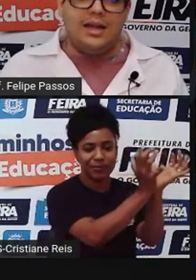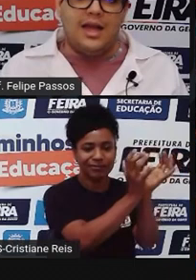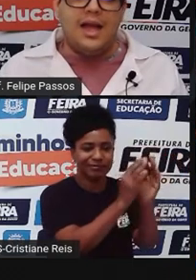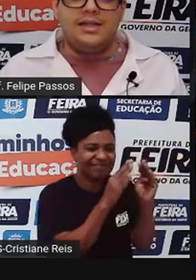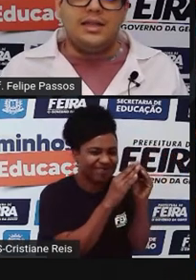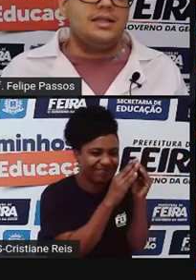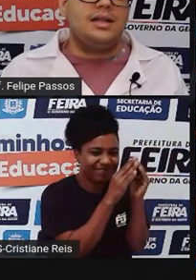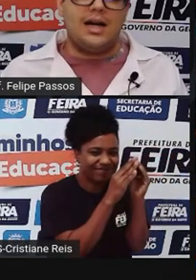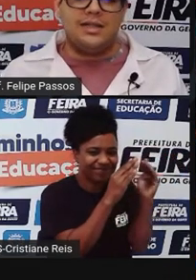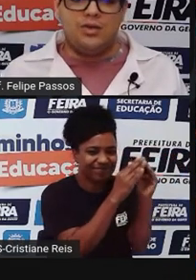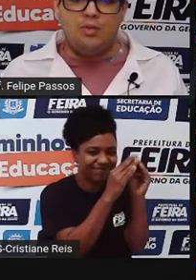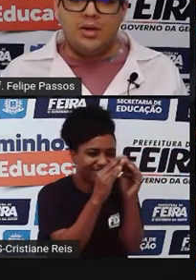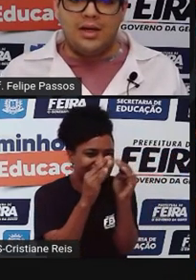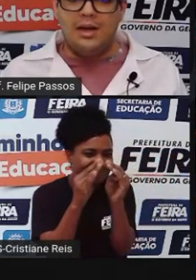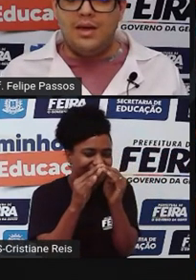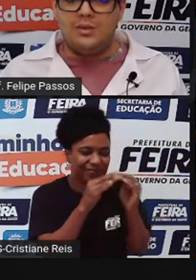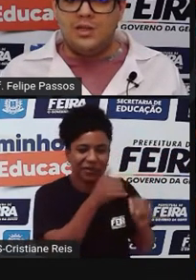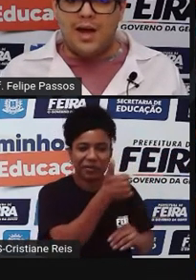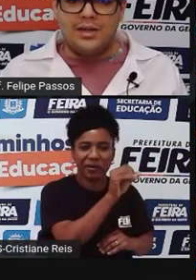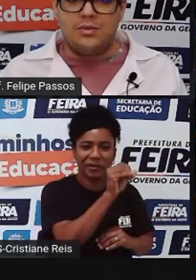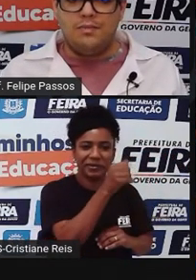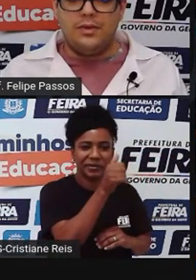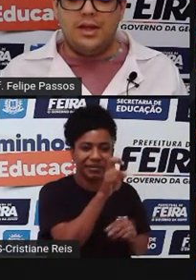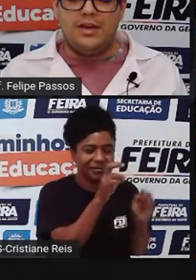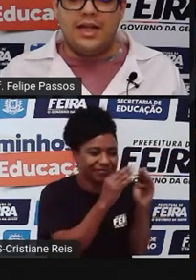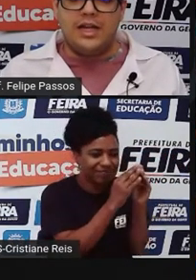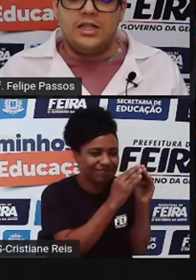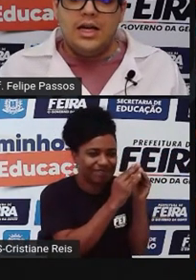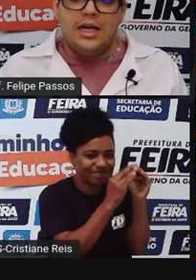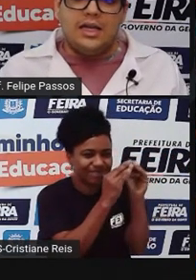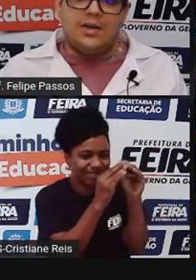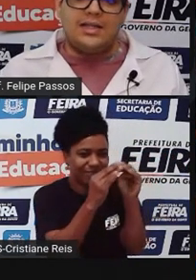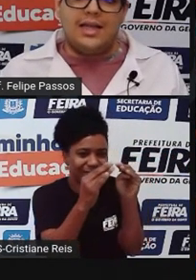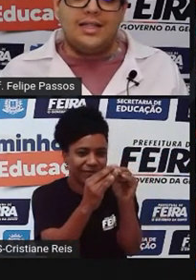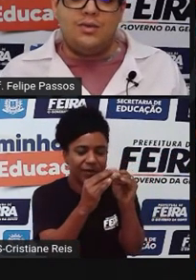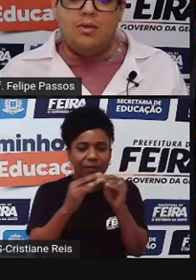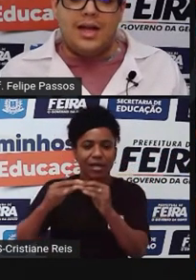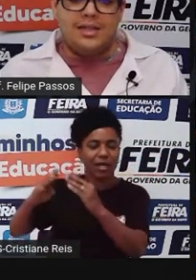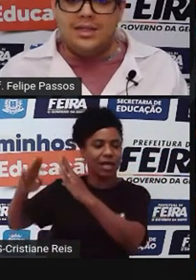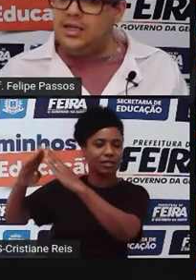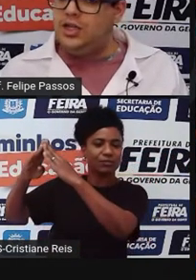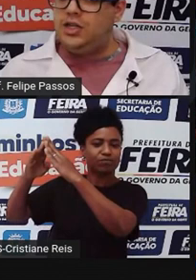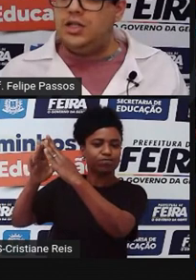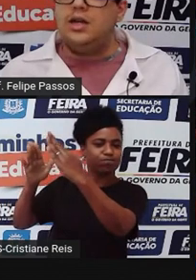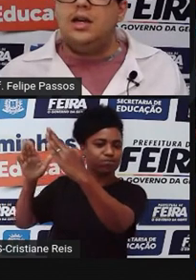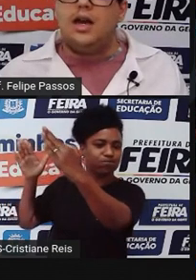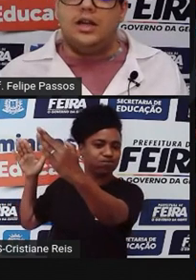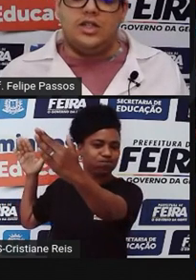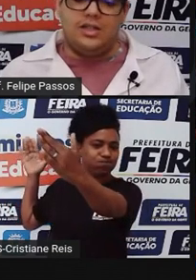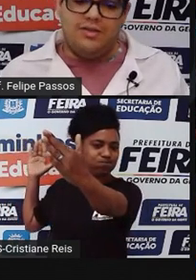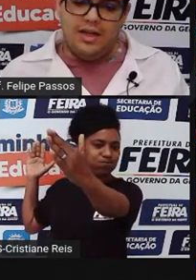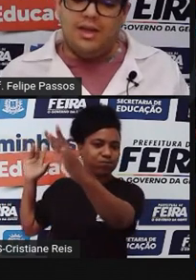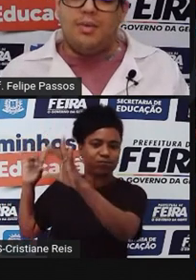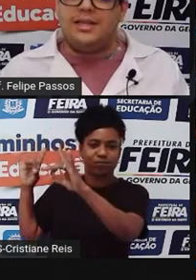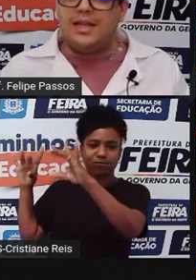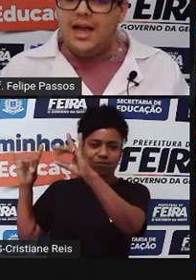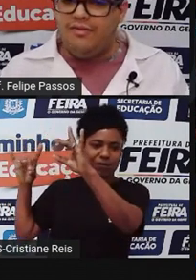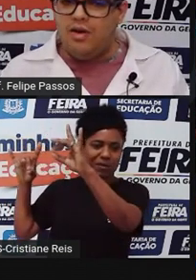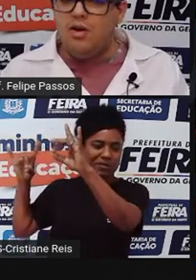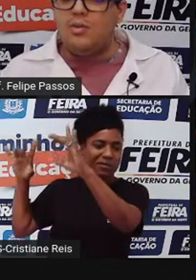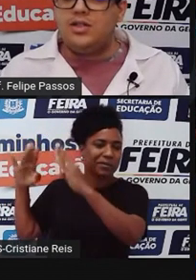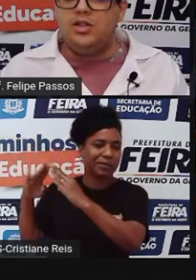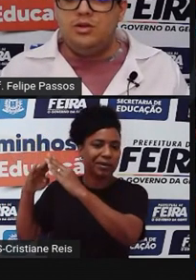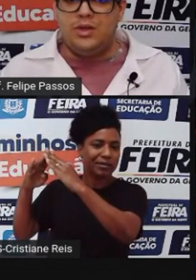daria 10 15 casas ocupam naquele mês ah é verdade então assim a desigualdade existe a gente deveria